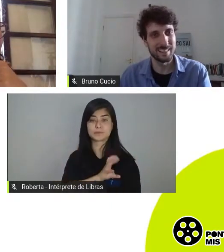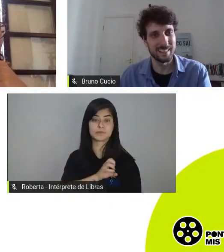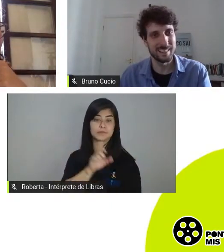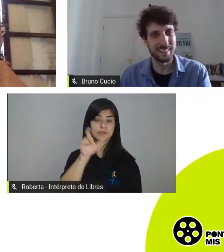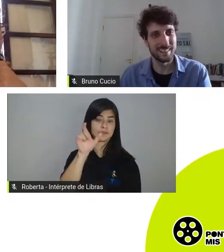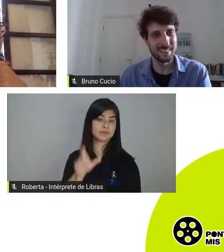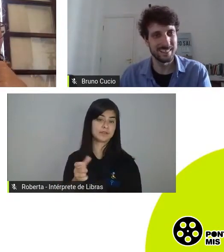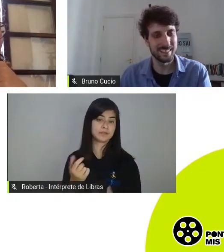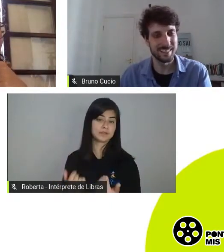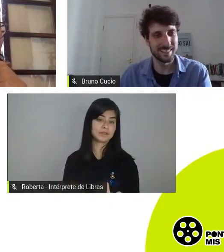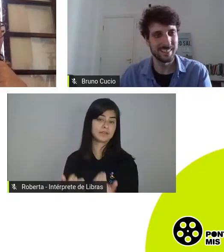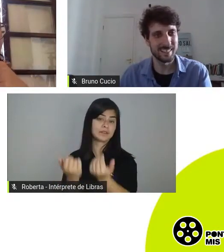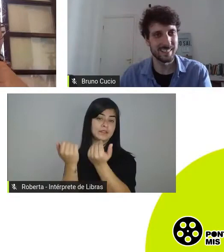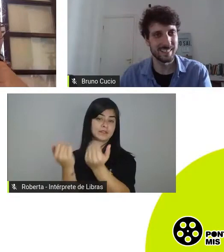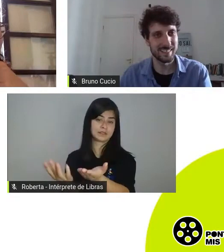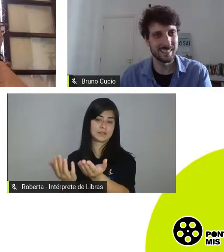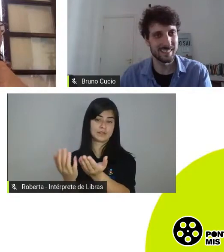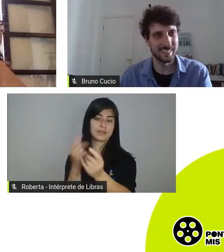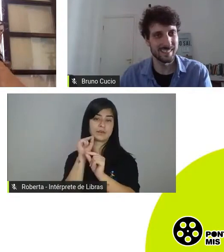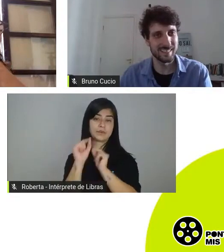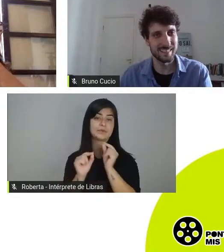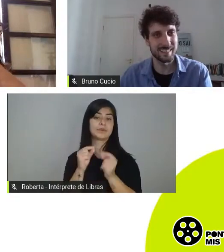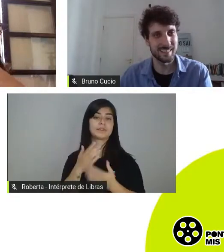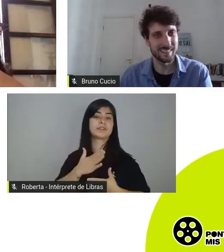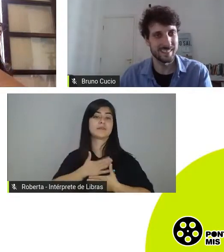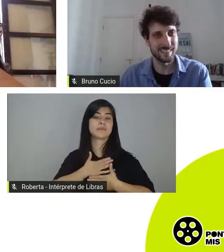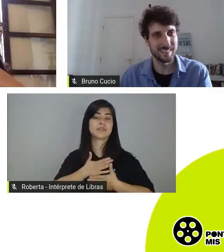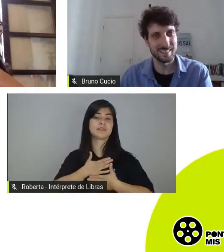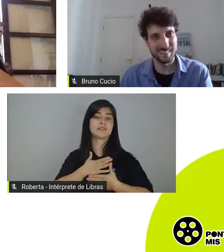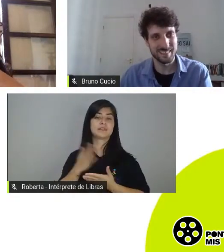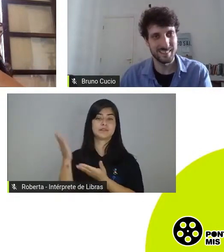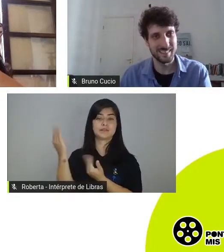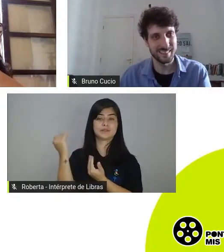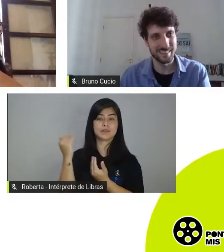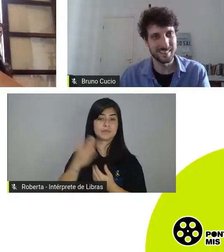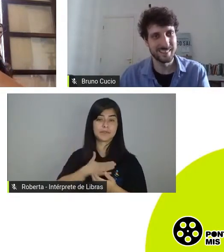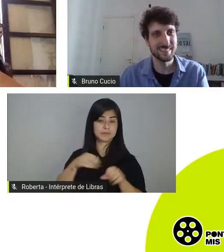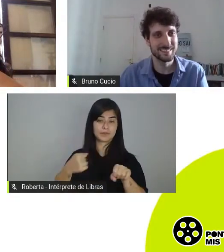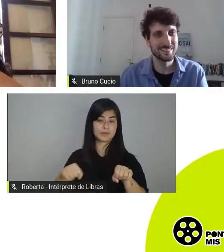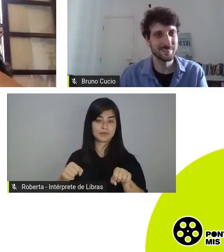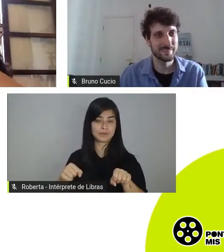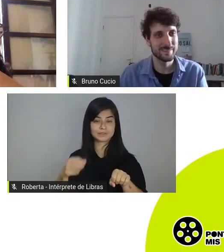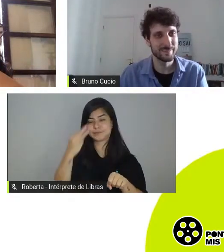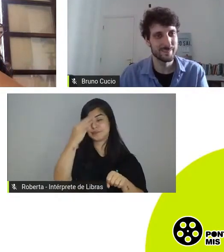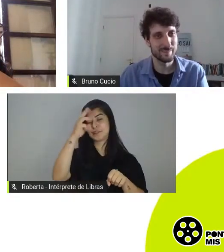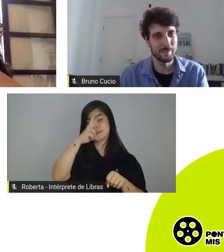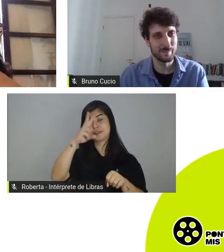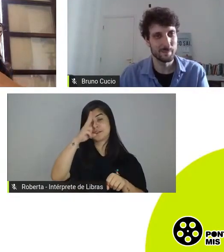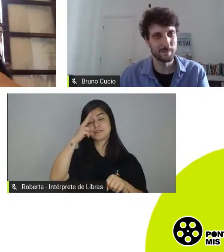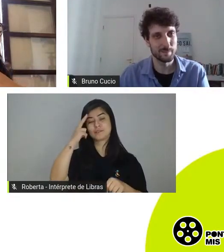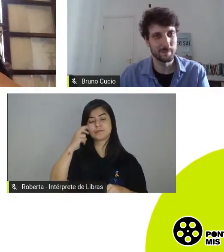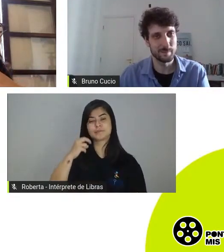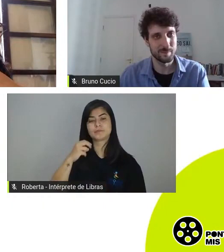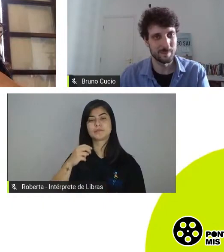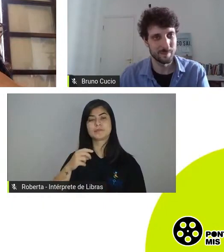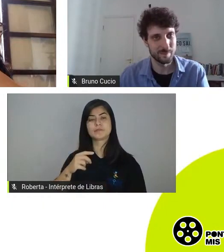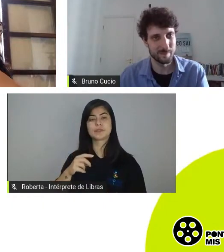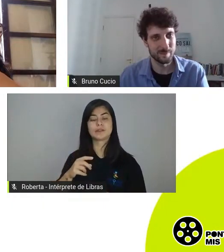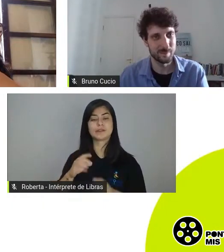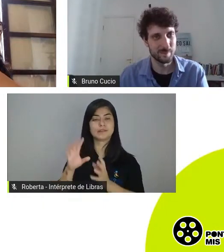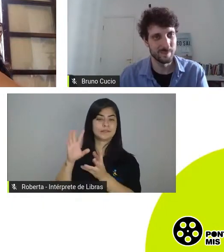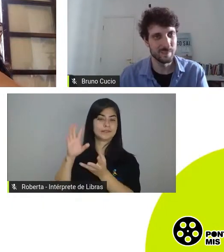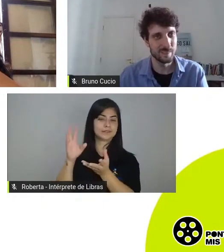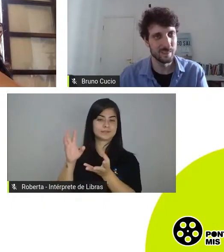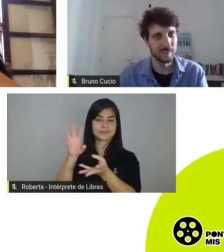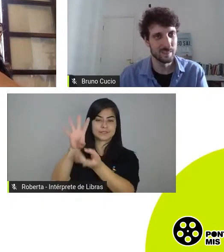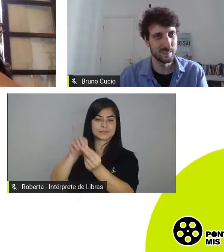te entregar aquilo que sobra da minha juventude, que é a minha moto, eu vou vender a moto. Então, é a sinopse do